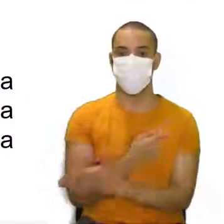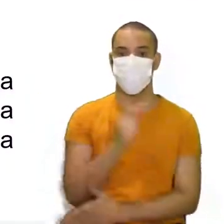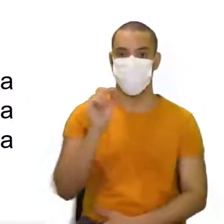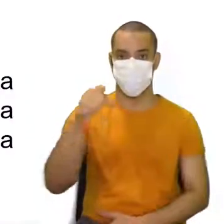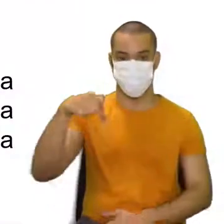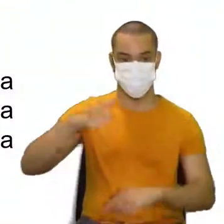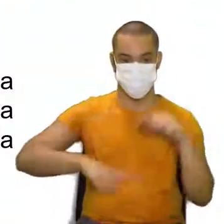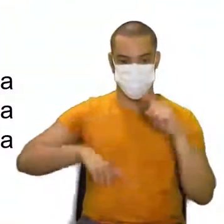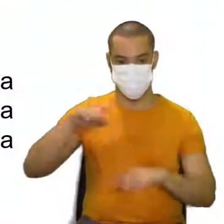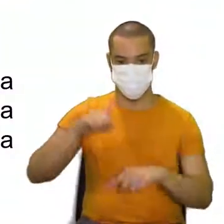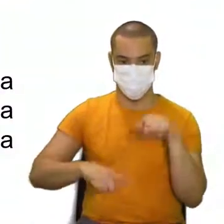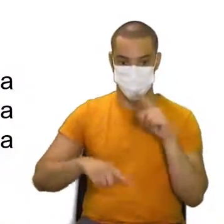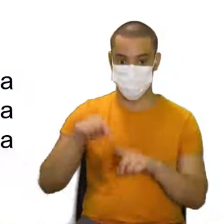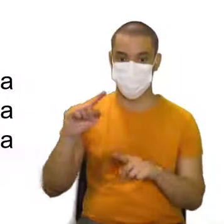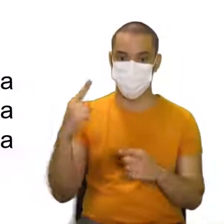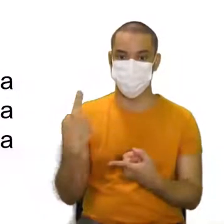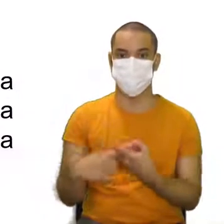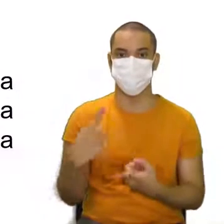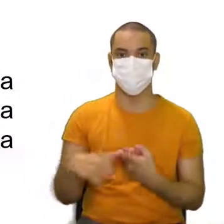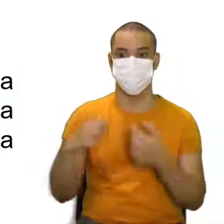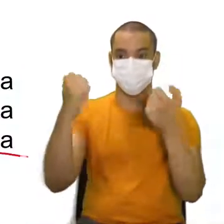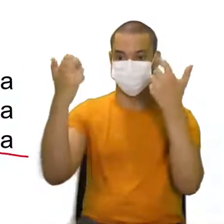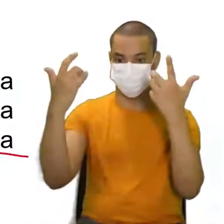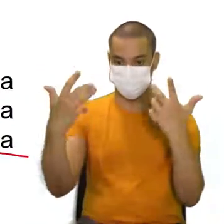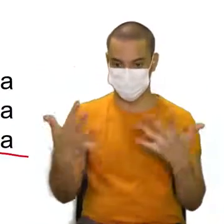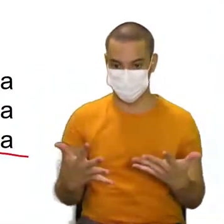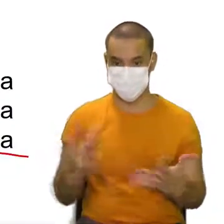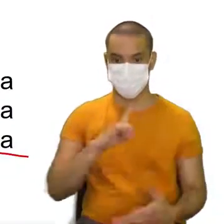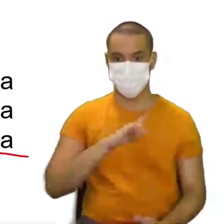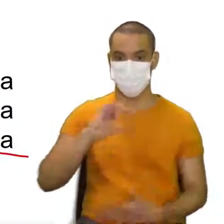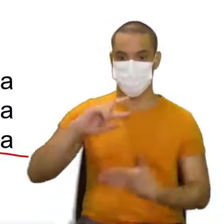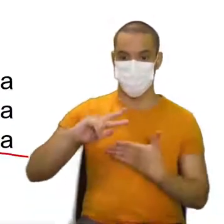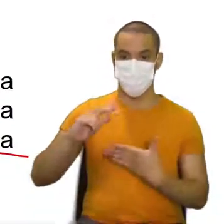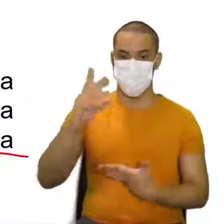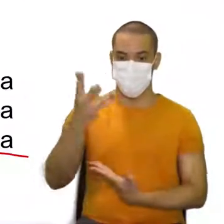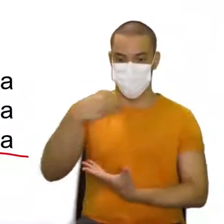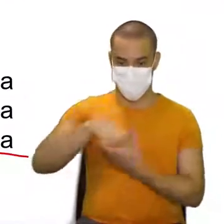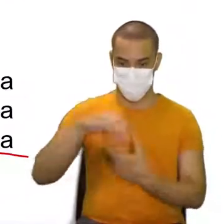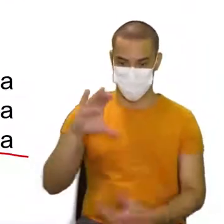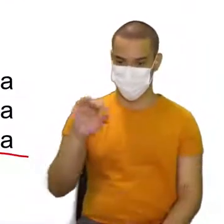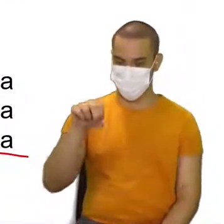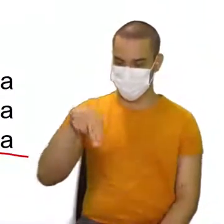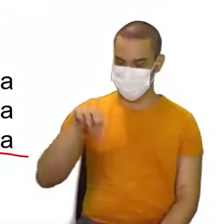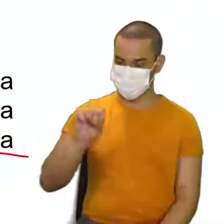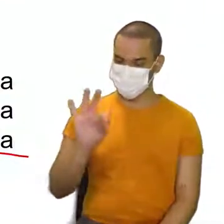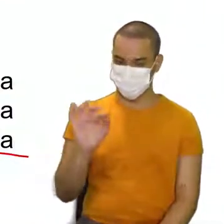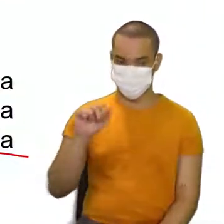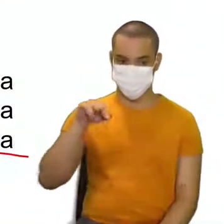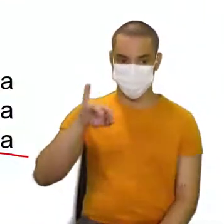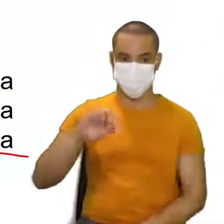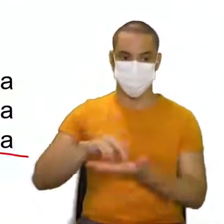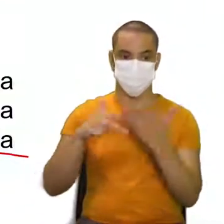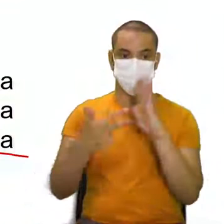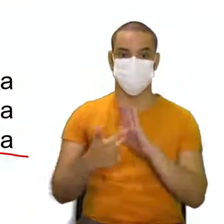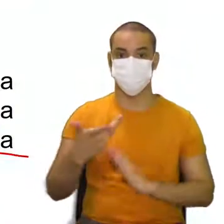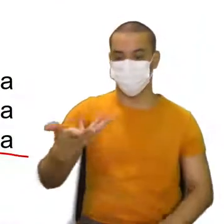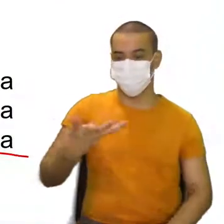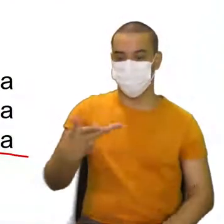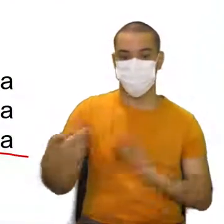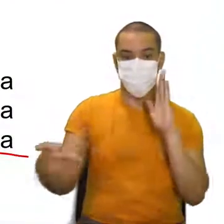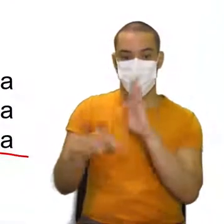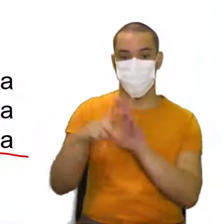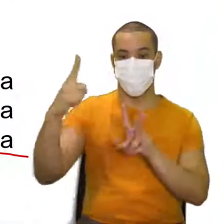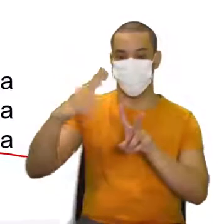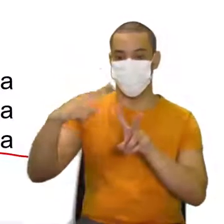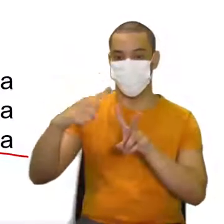carga foi lançada por definição essa constante é a intensidade do vetor B vetor